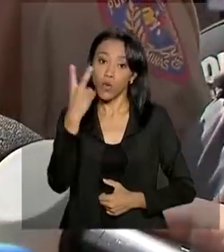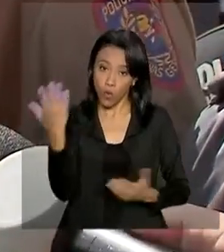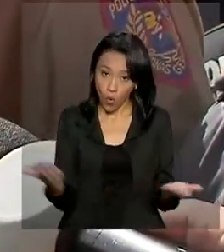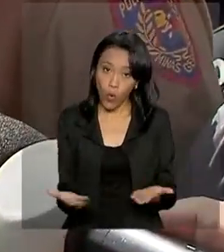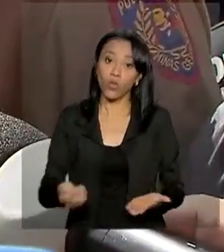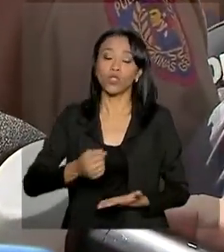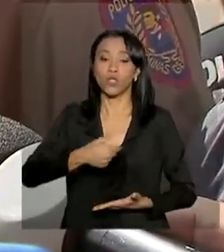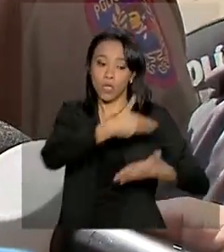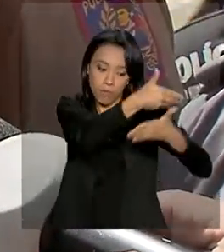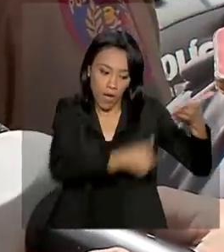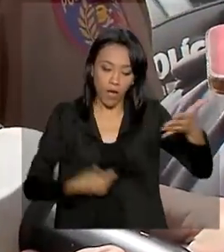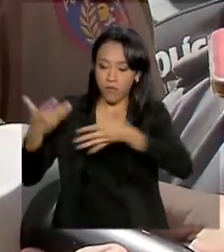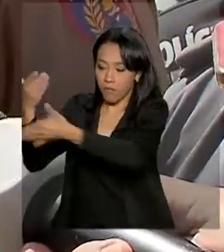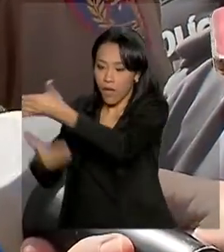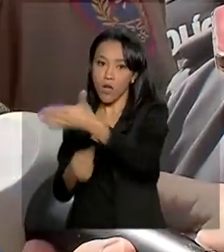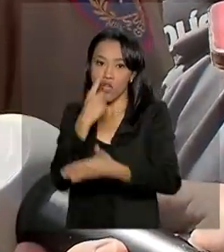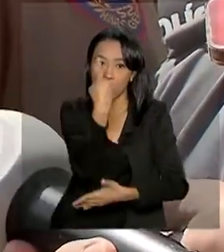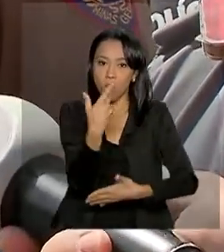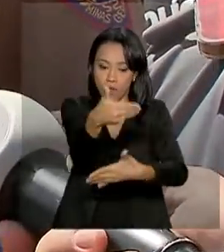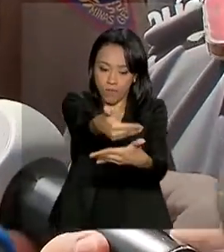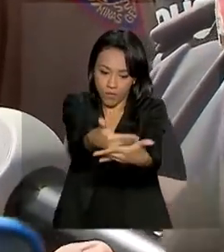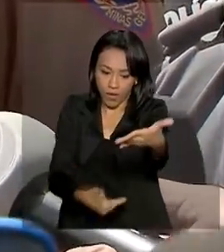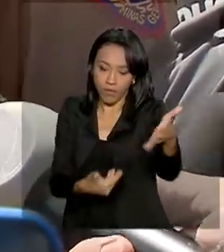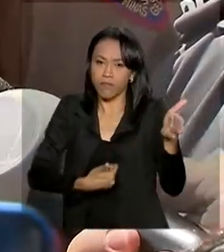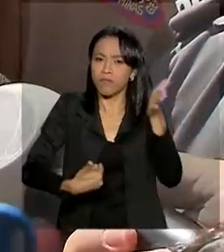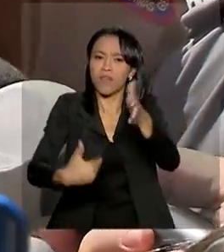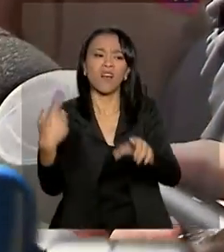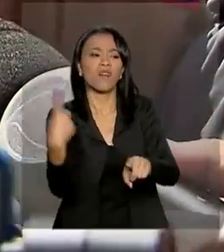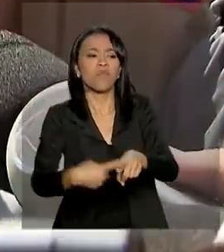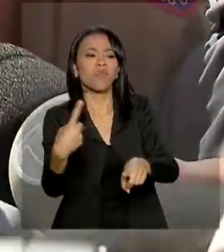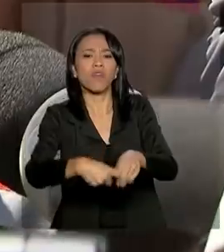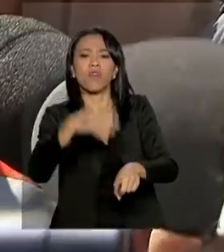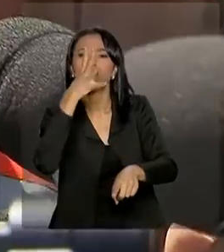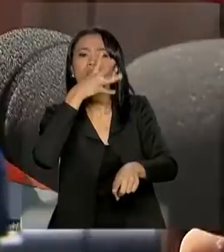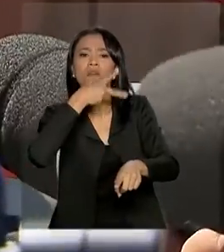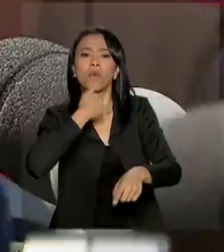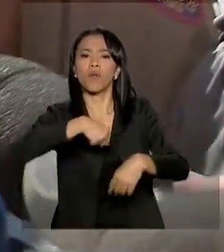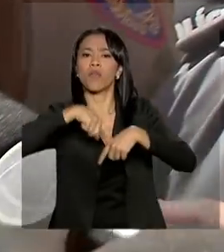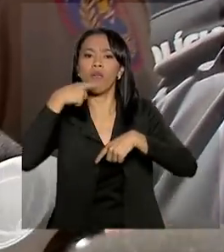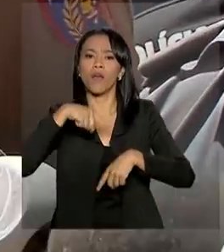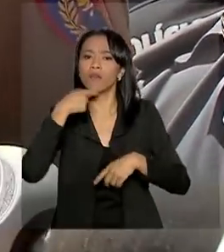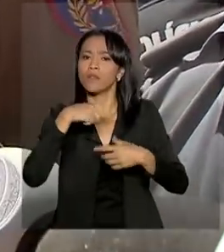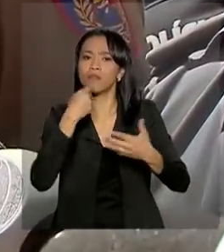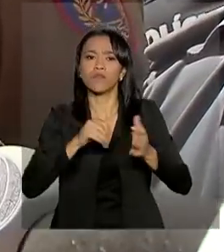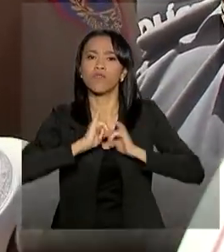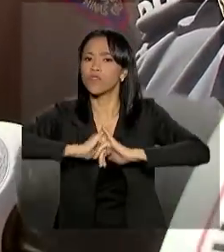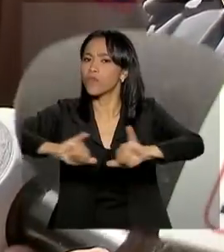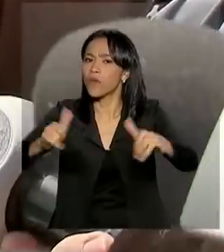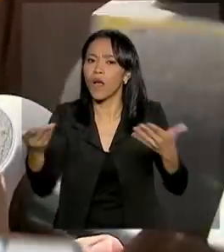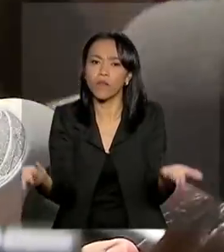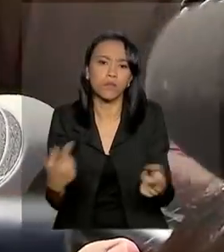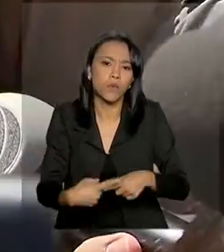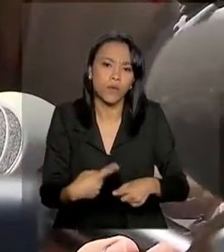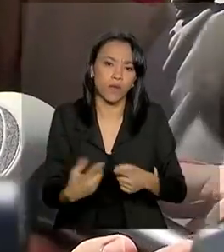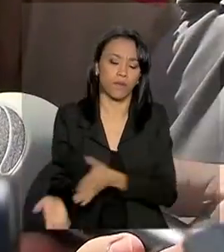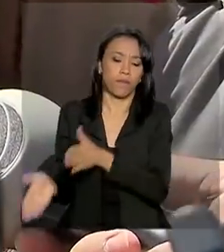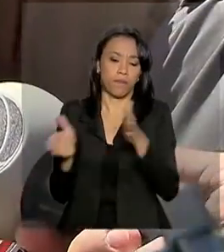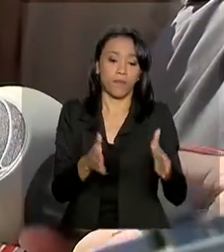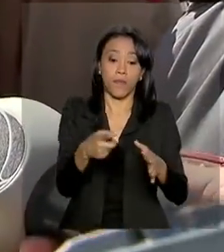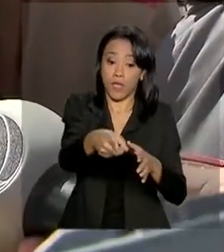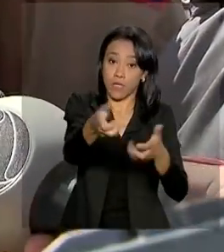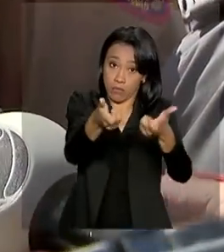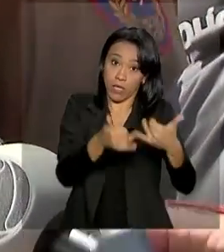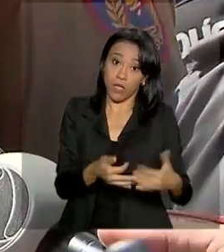Sim, ainda hoje a gente consegue passar para os senhores. Mas por que demora? 4 dias depois a lista ainda não foi unificada. Por que tanta demora? Porque foram